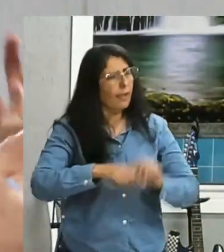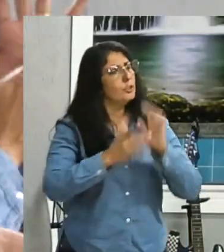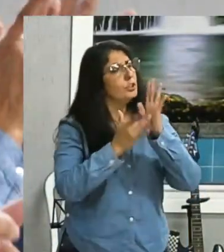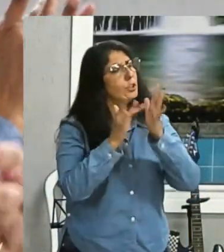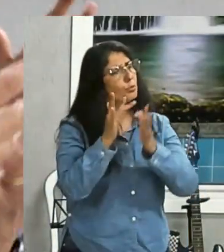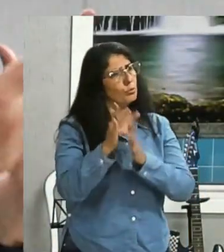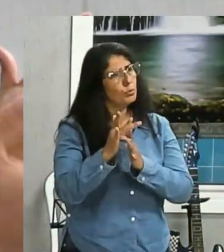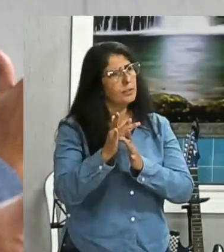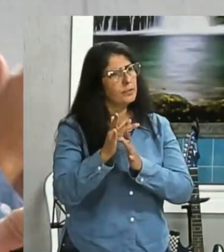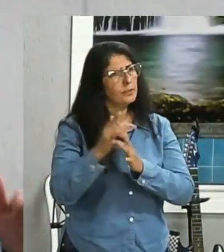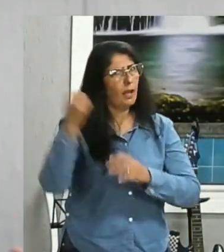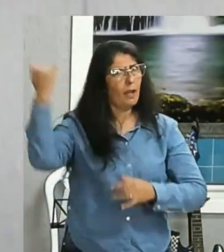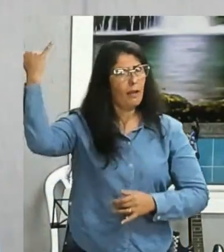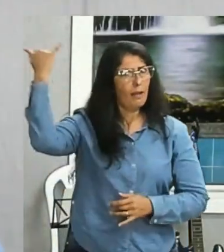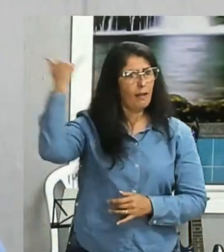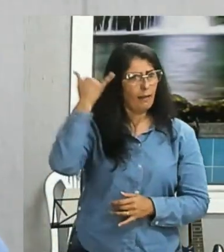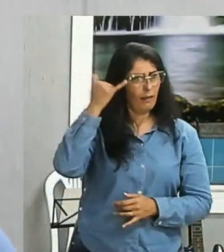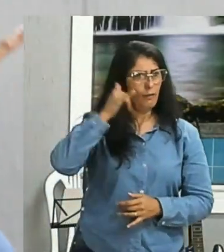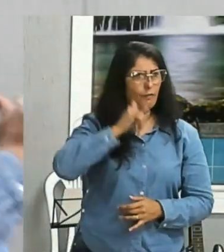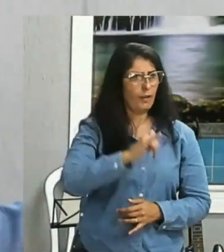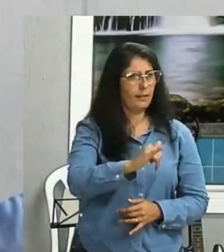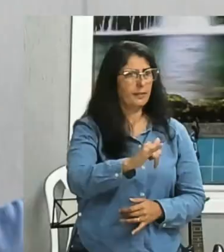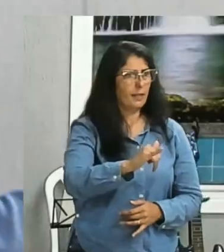revelação, mas